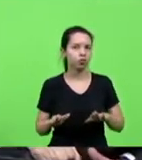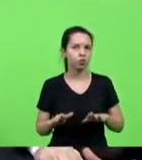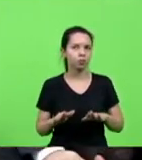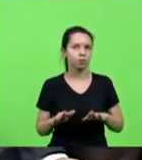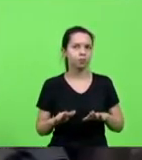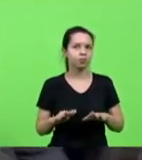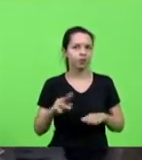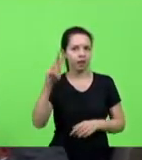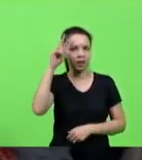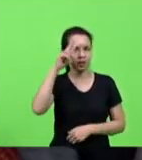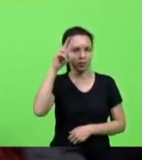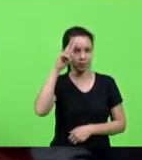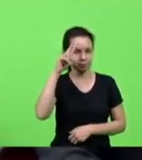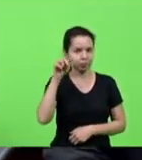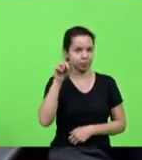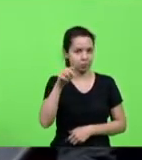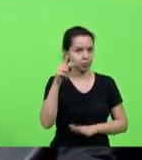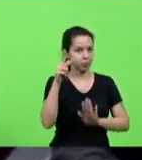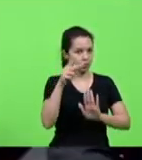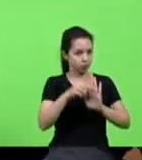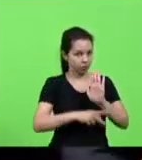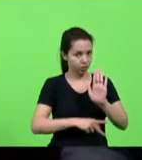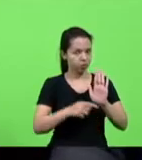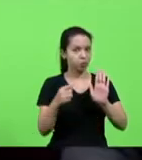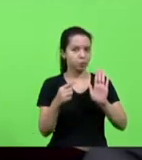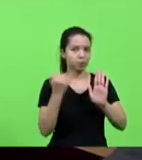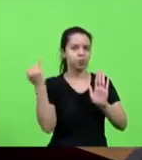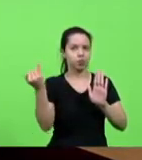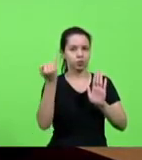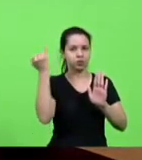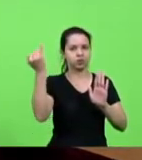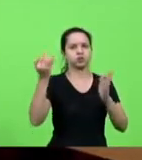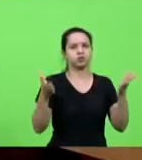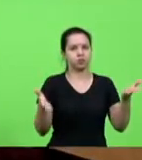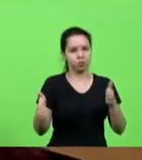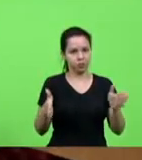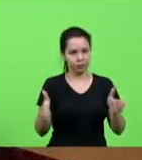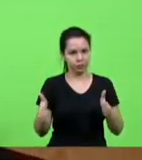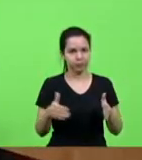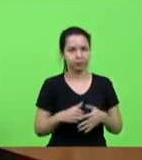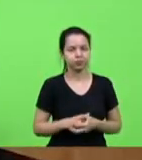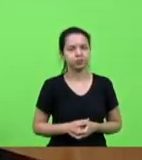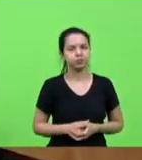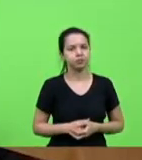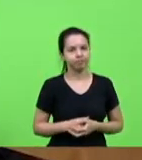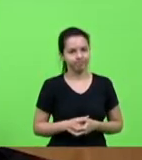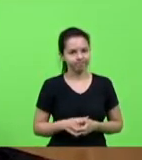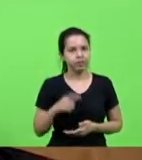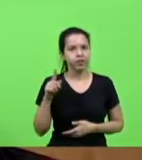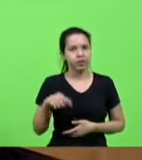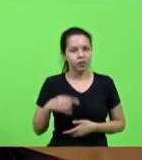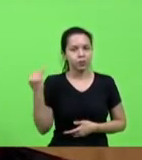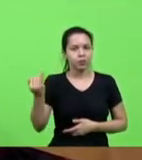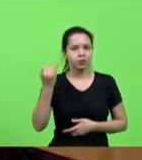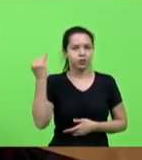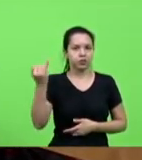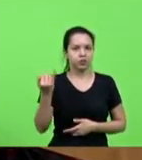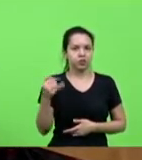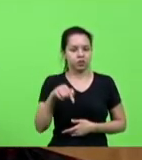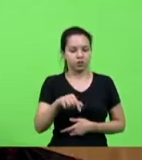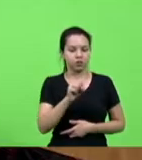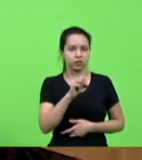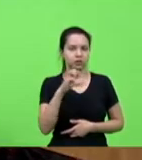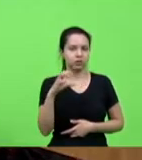resgatar um pouco desse projeto e a importância dele nesse momento. E muito oportuno. Santa Catarina vive nos últimos